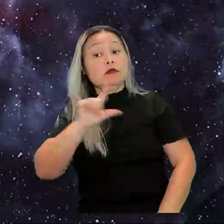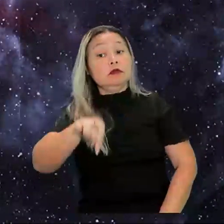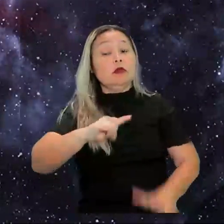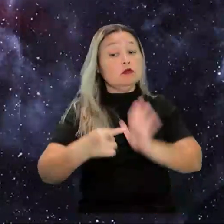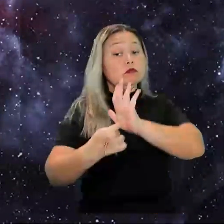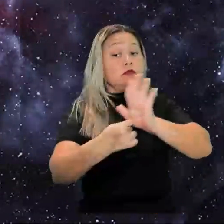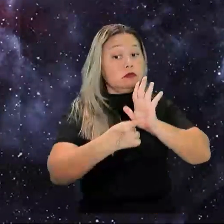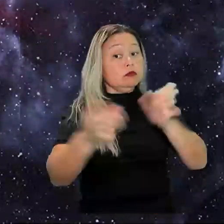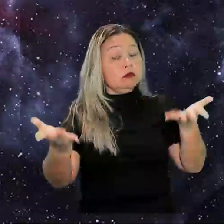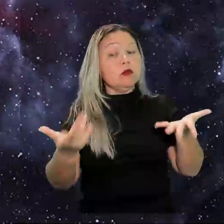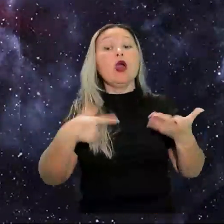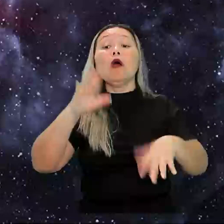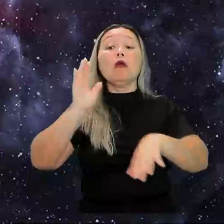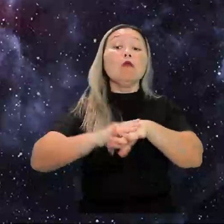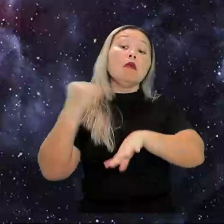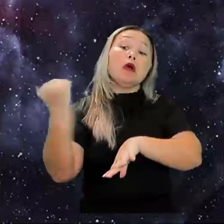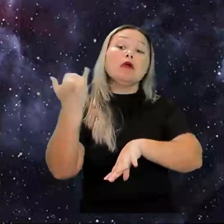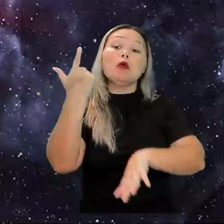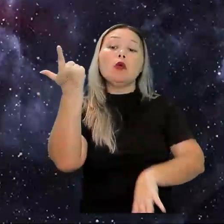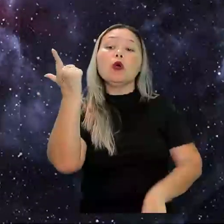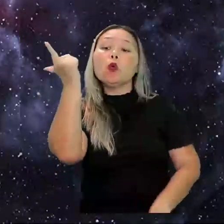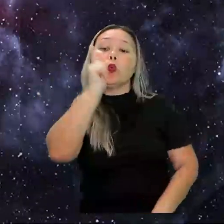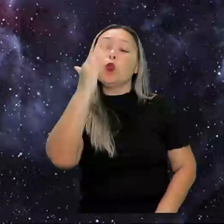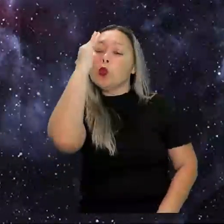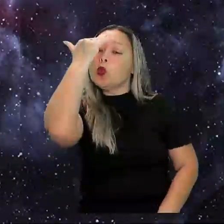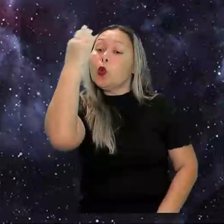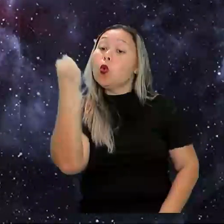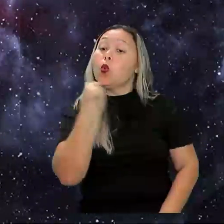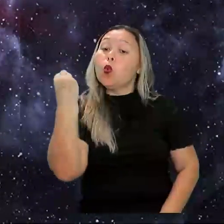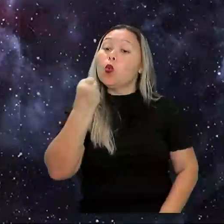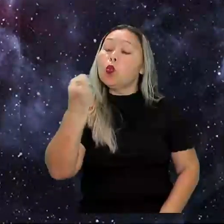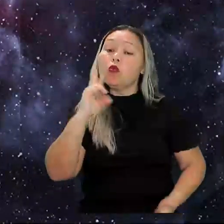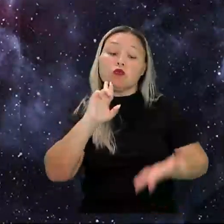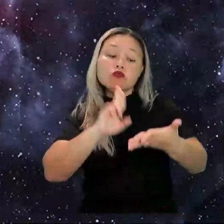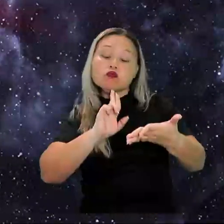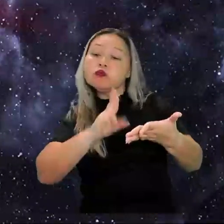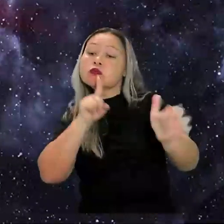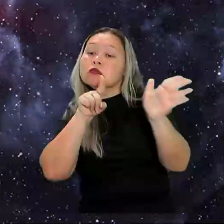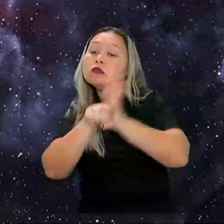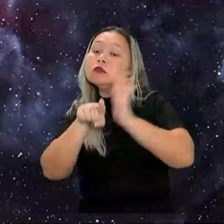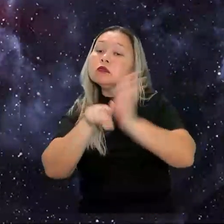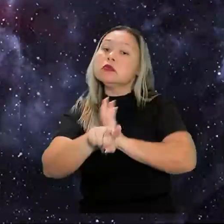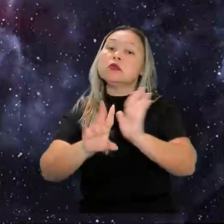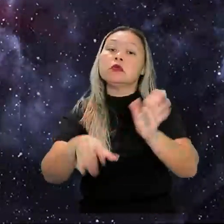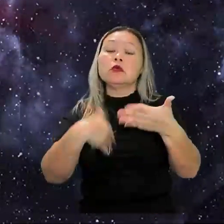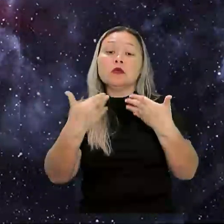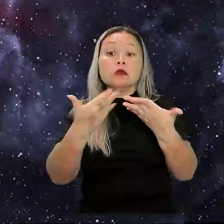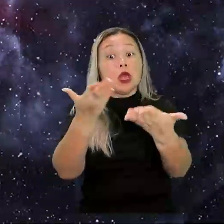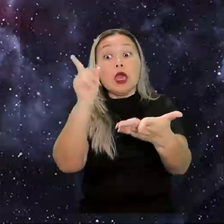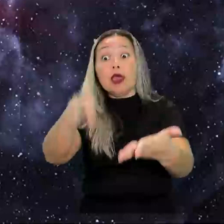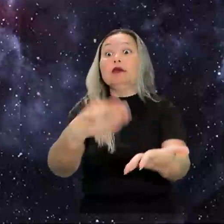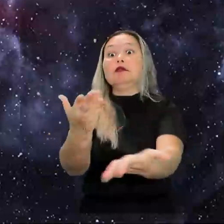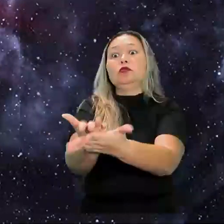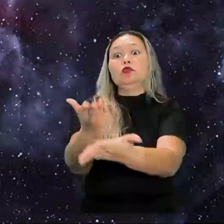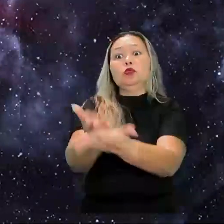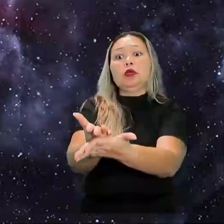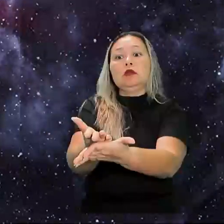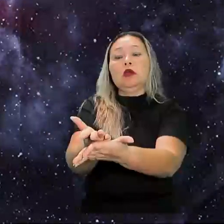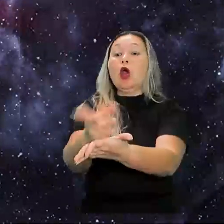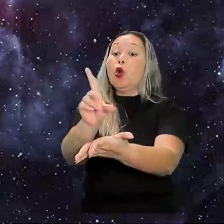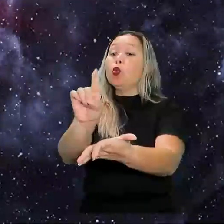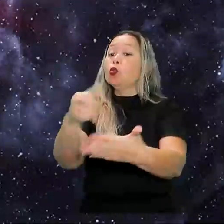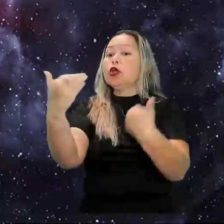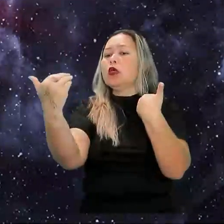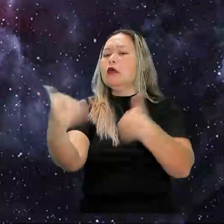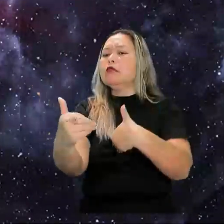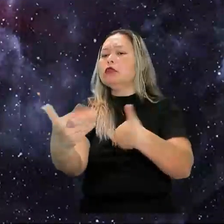mais importante de tudo é que vocês consigam compreender como resolver as questões, estudando. Para chegar no dia da